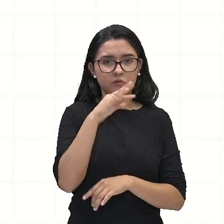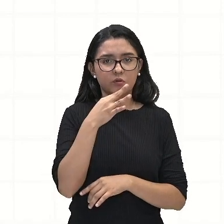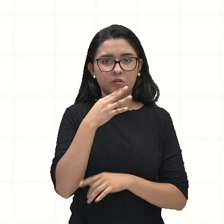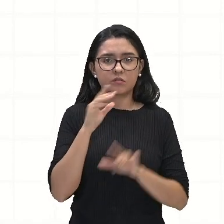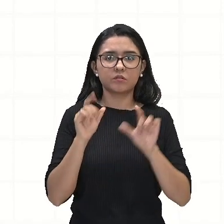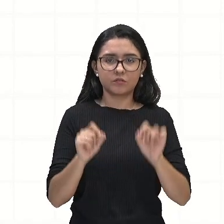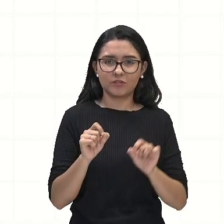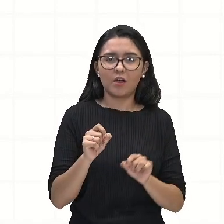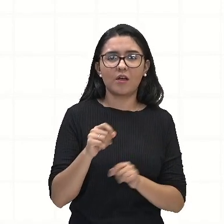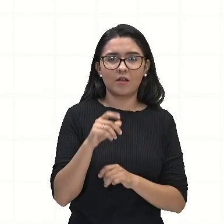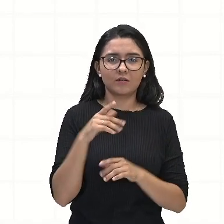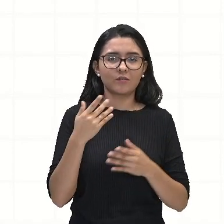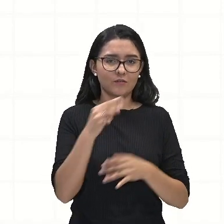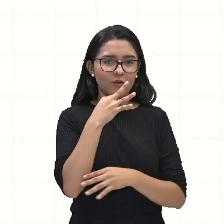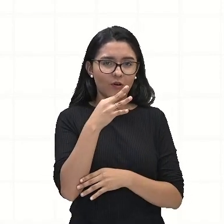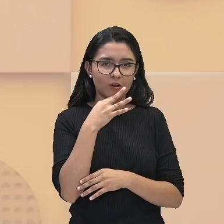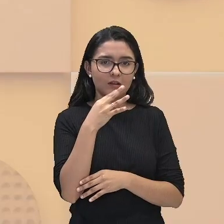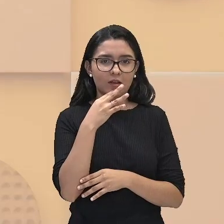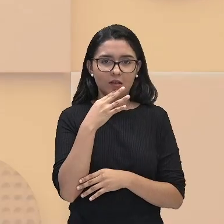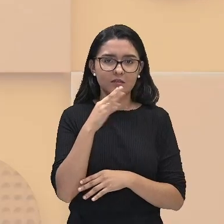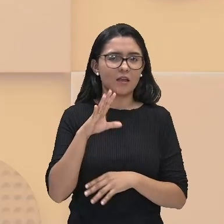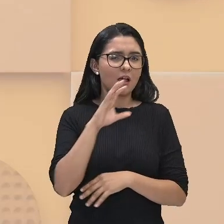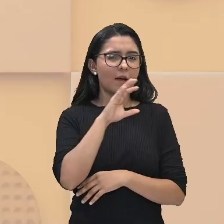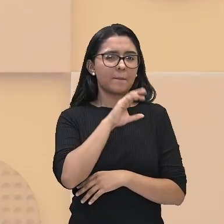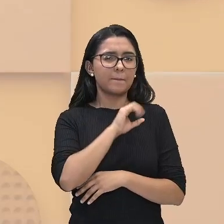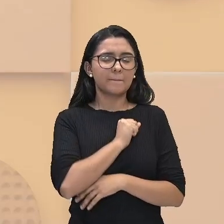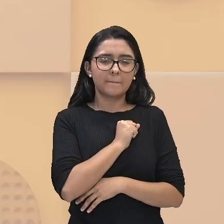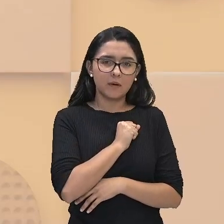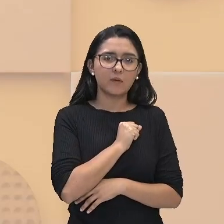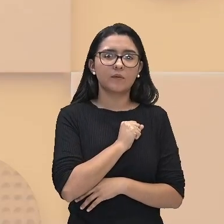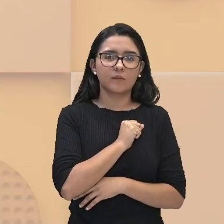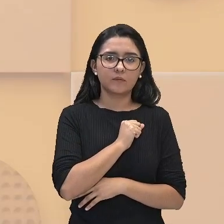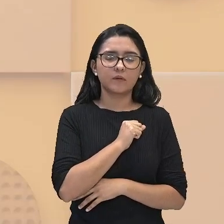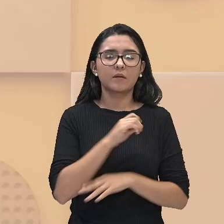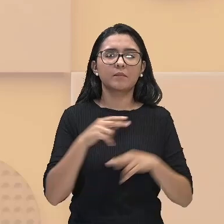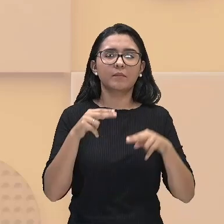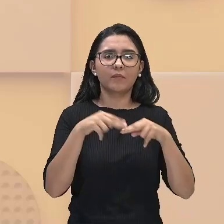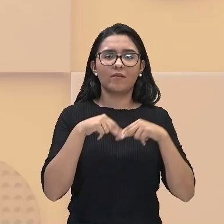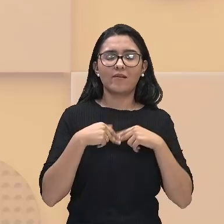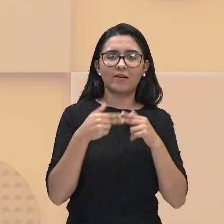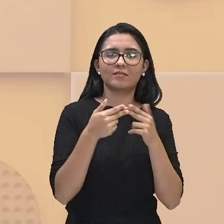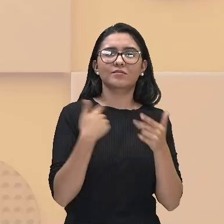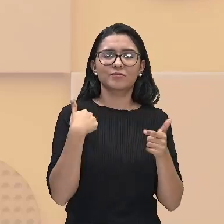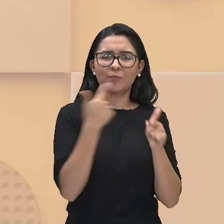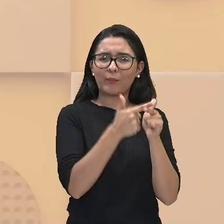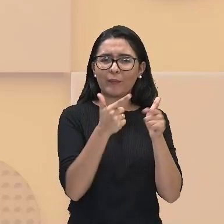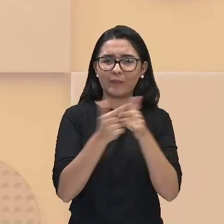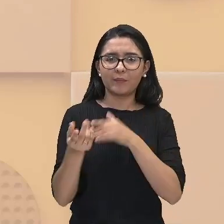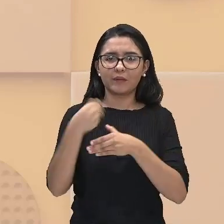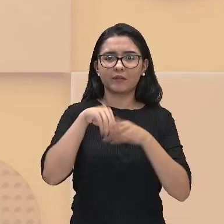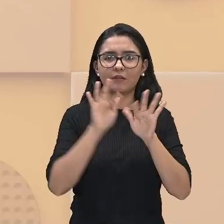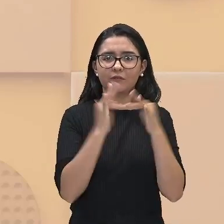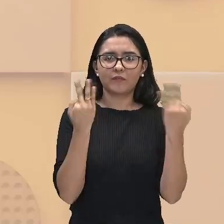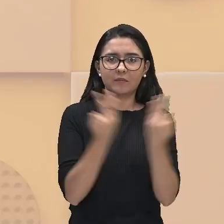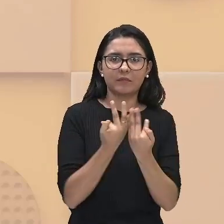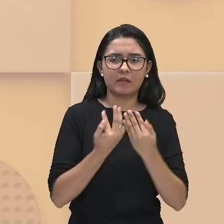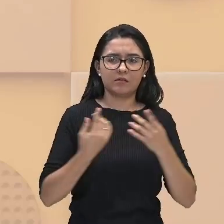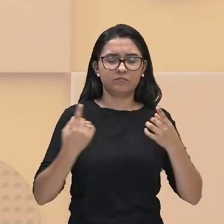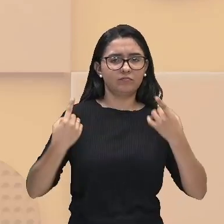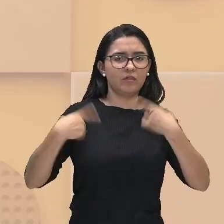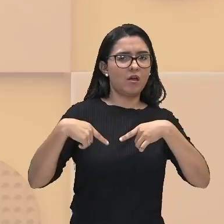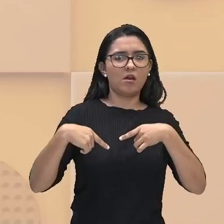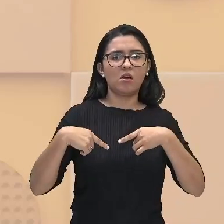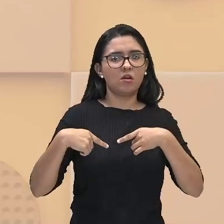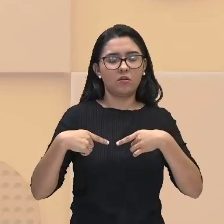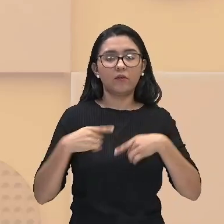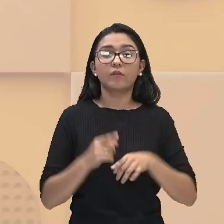de Romeu e Julieta, né? Aquele amor impossível por conta das questões familiares, das famílias serem rivais.